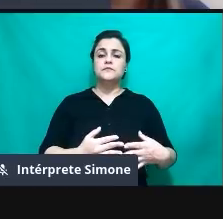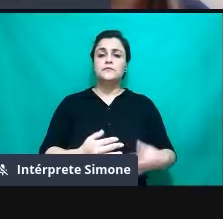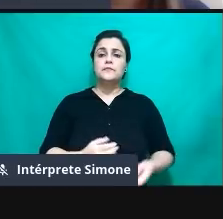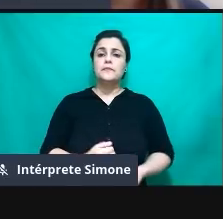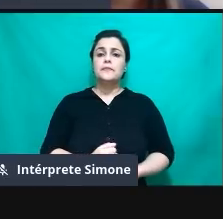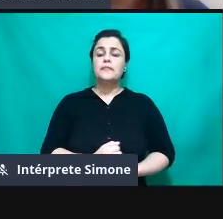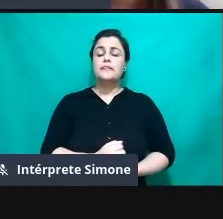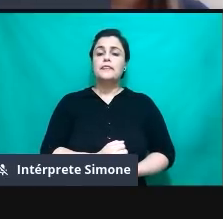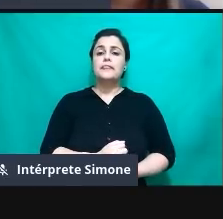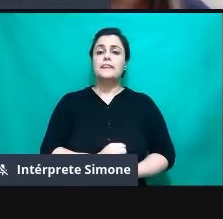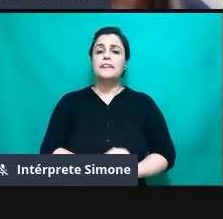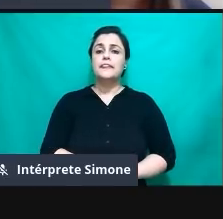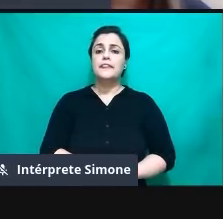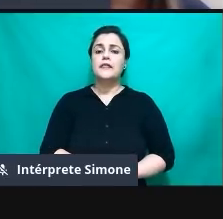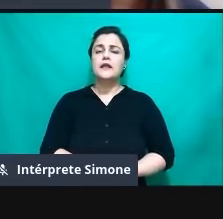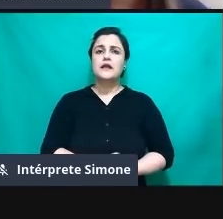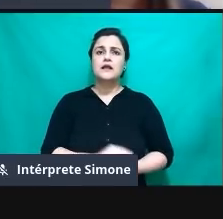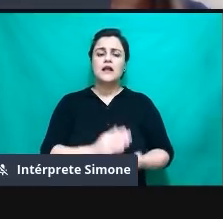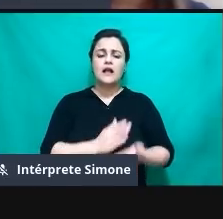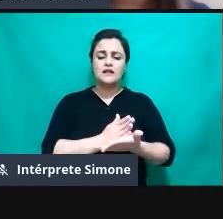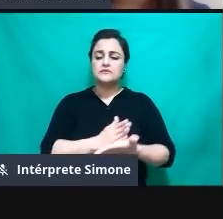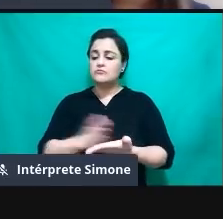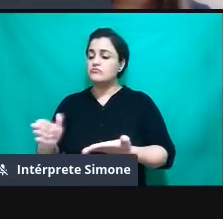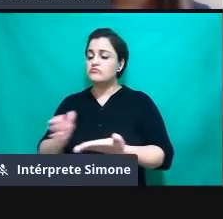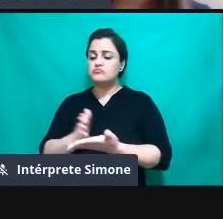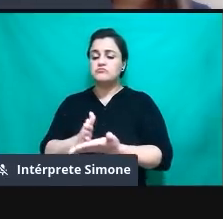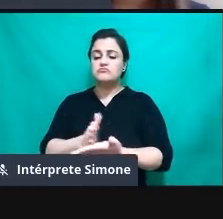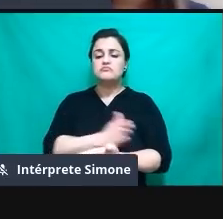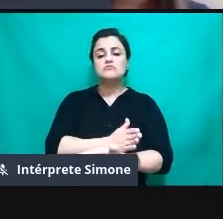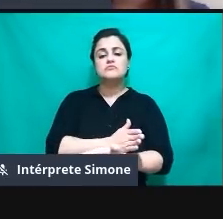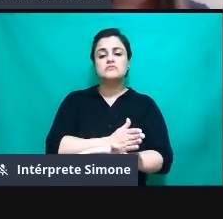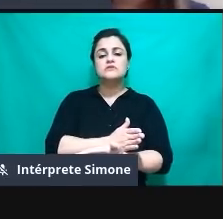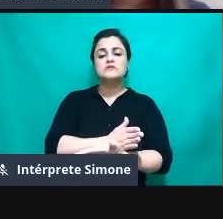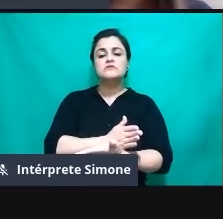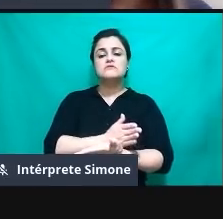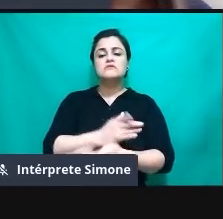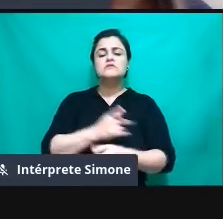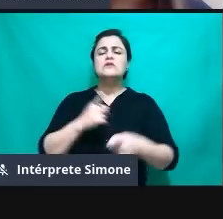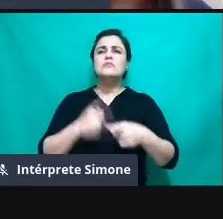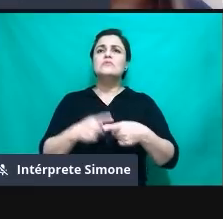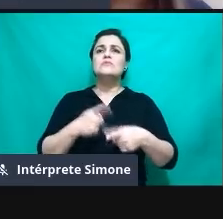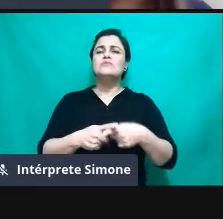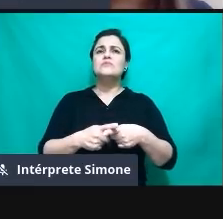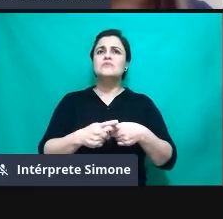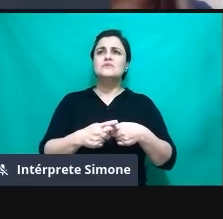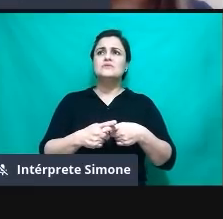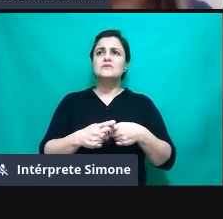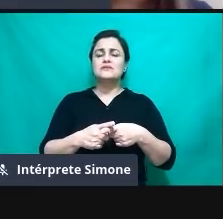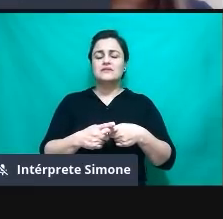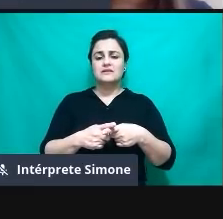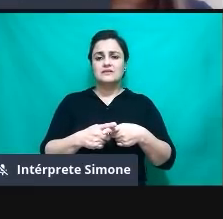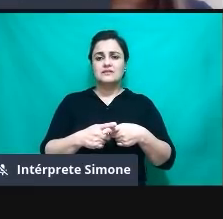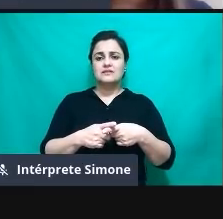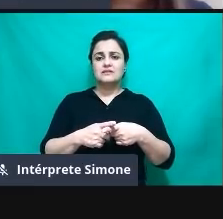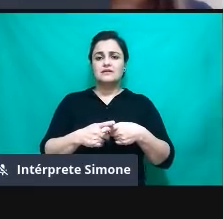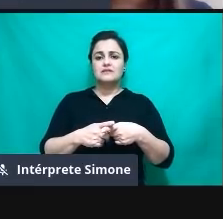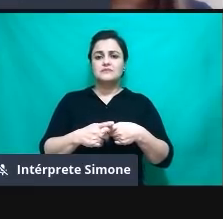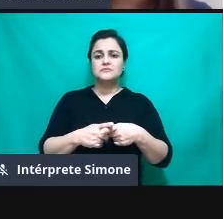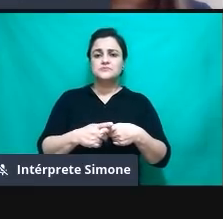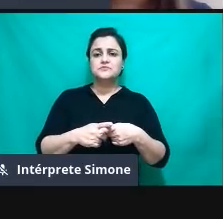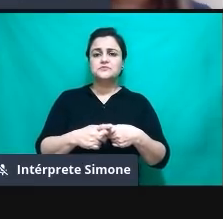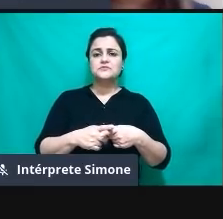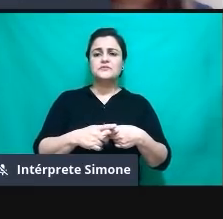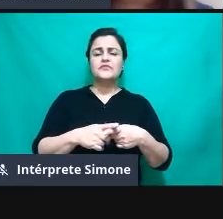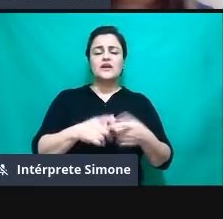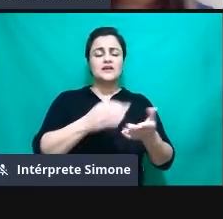né, seria a divisão, que na verdade eu chamo, né, de organização, porque é onde cada texto